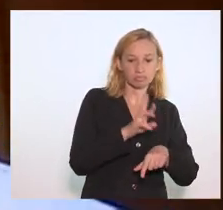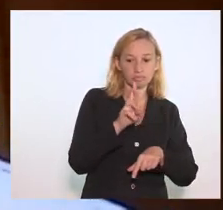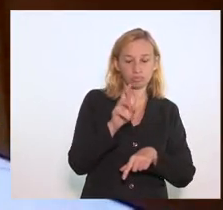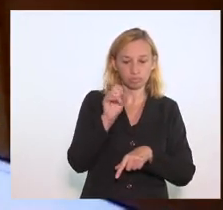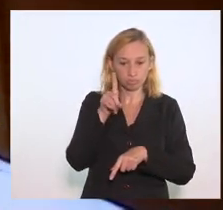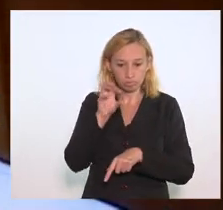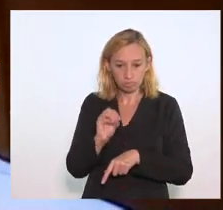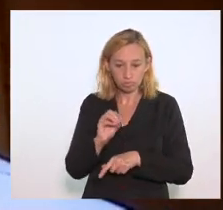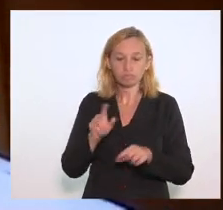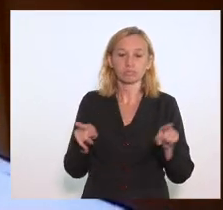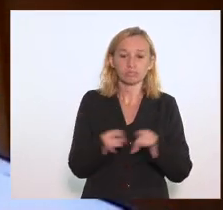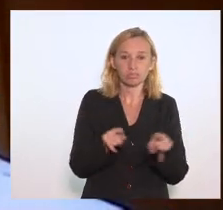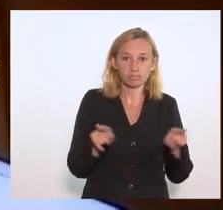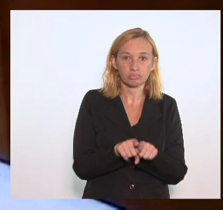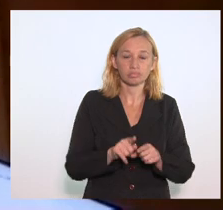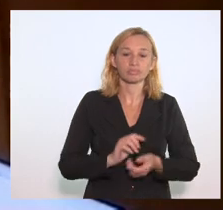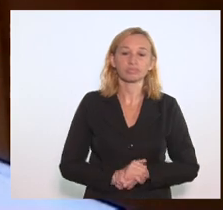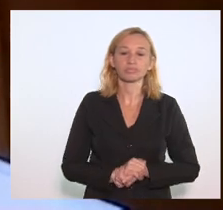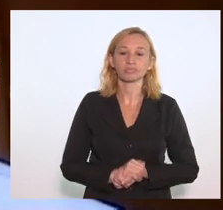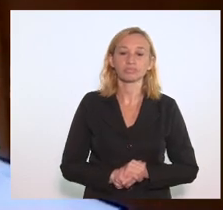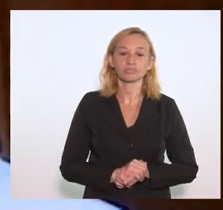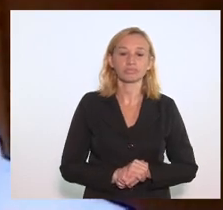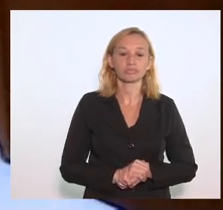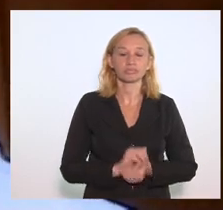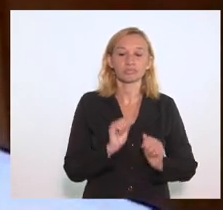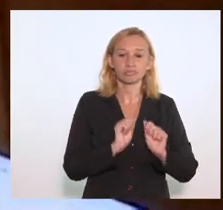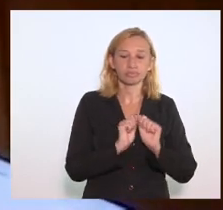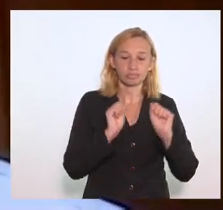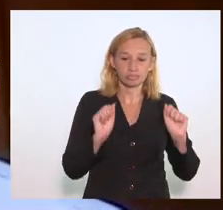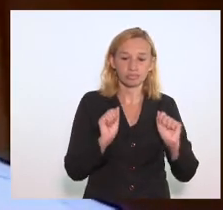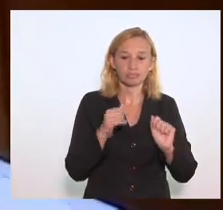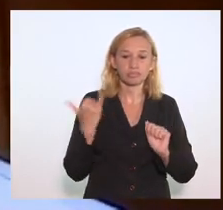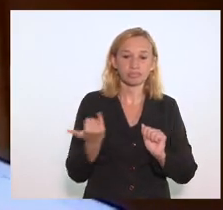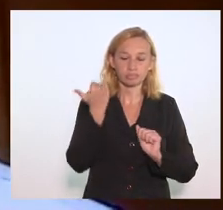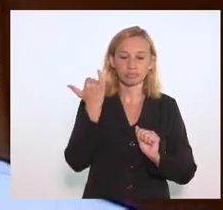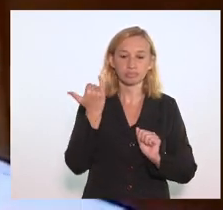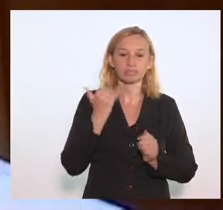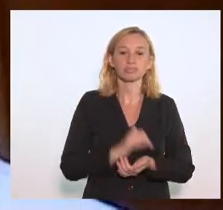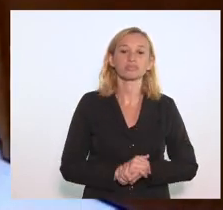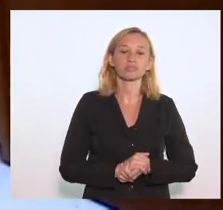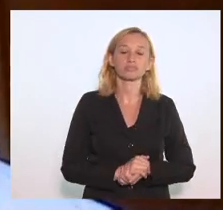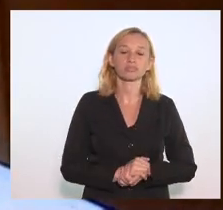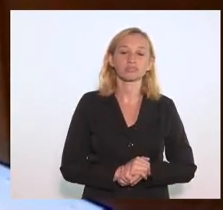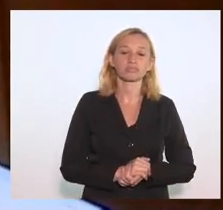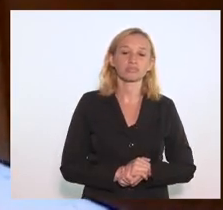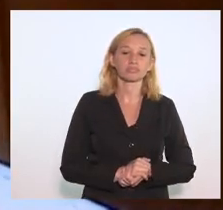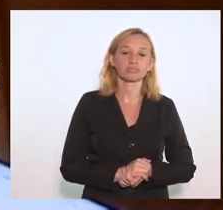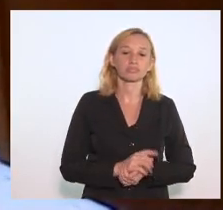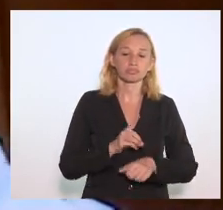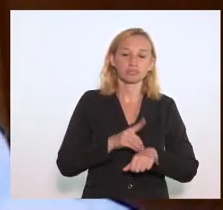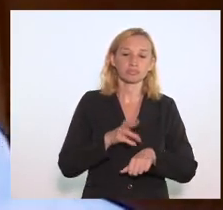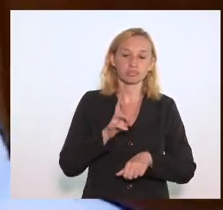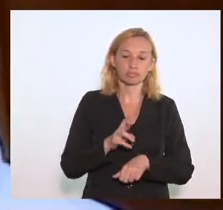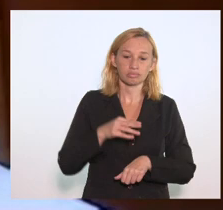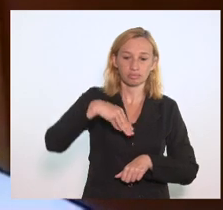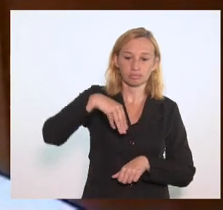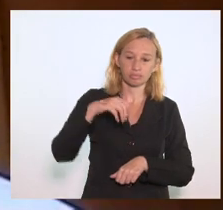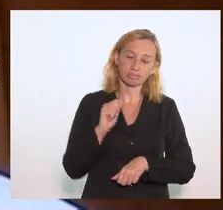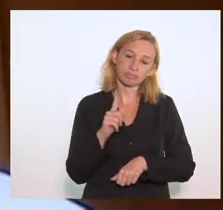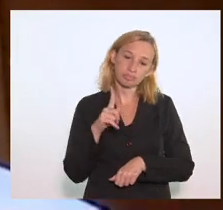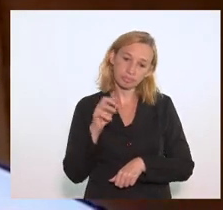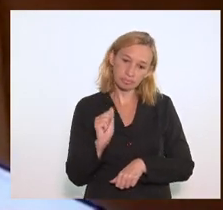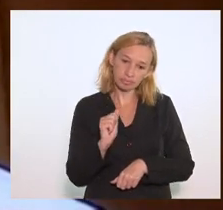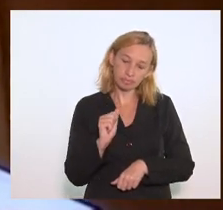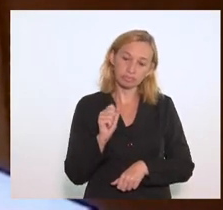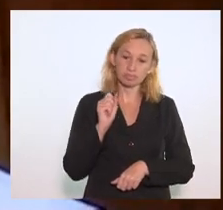e também, naturalmente, fazer menção ao assessoramento ultra especializado da doutora Magda Chambriard,